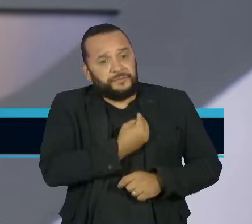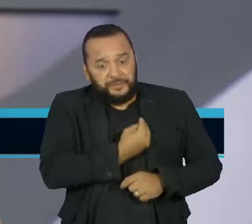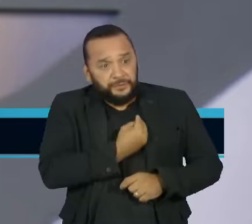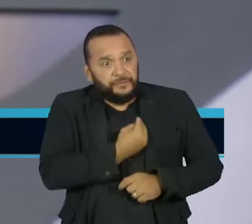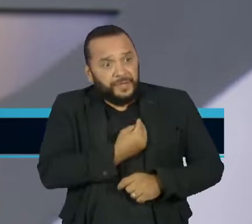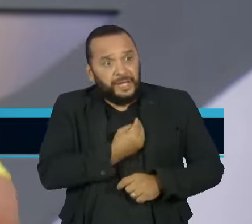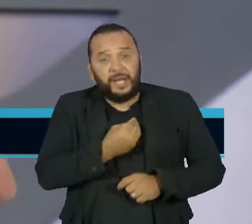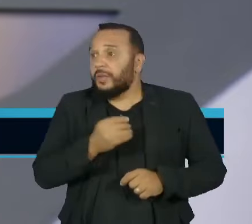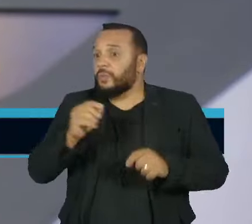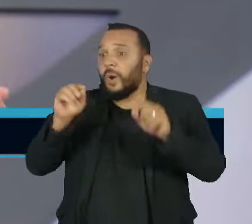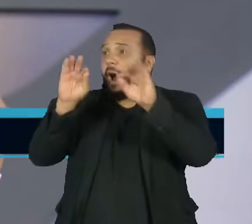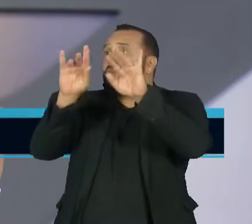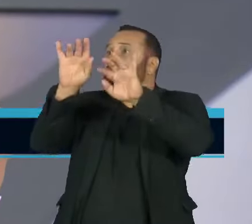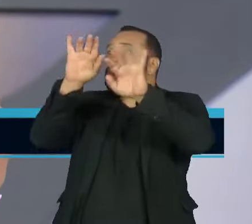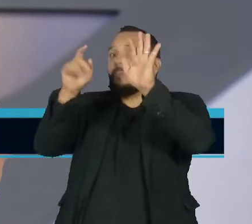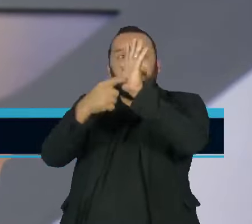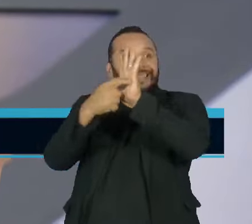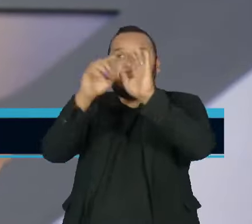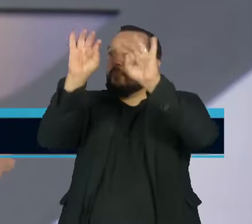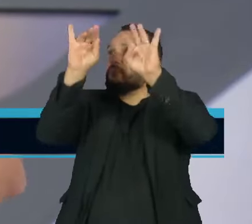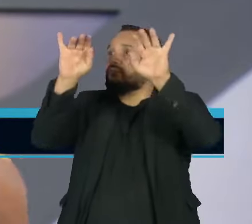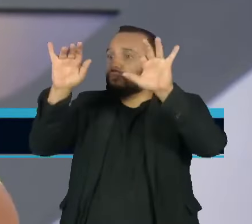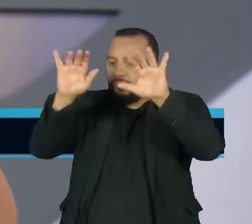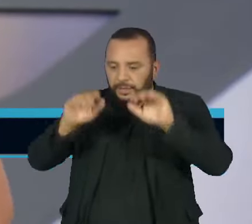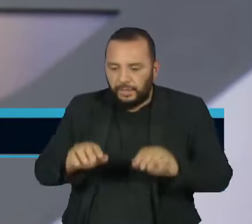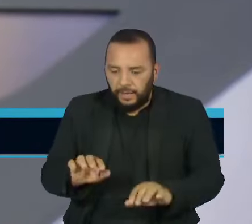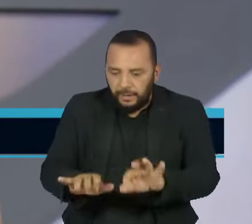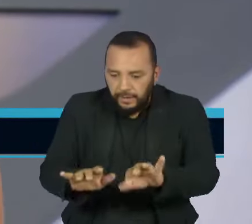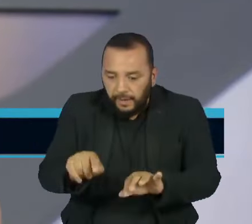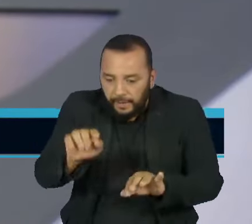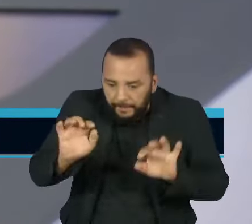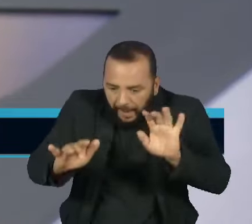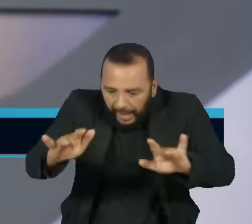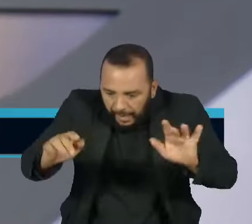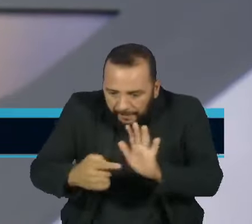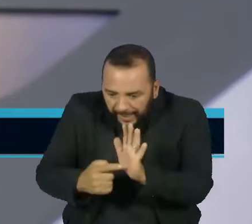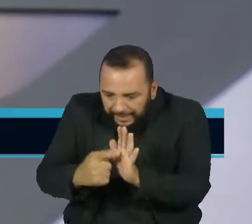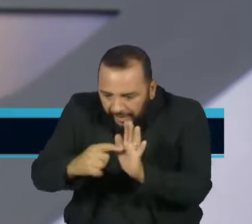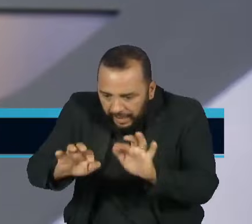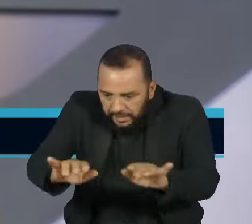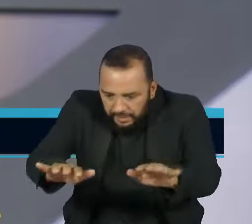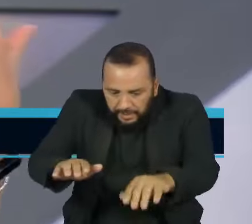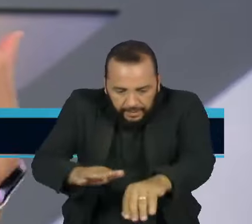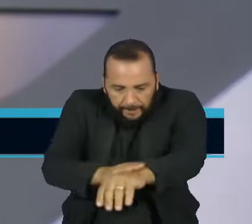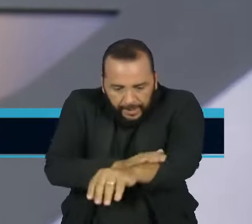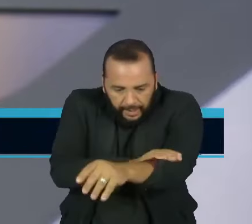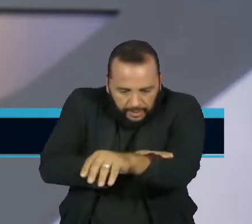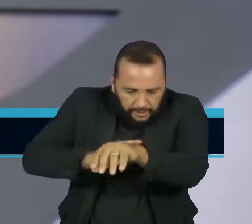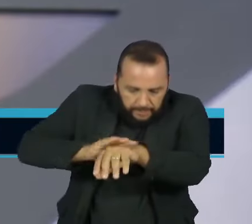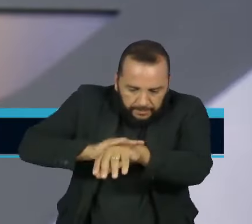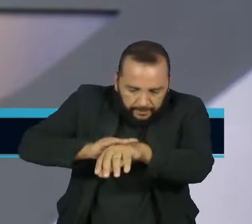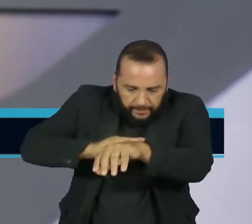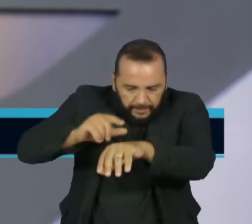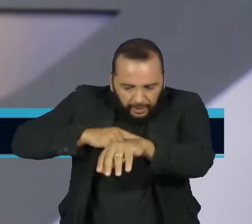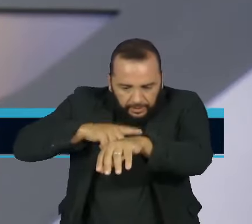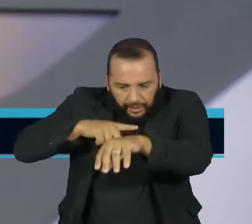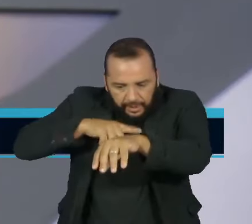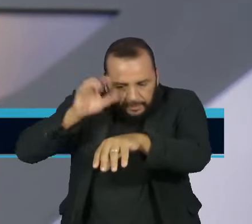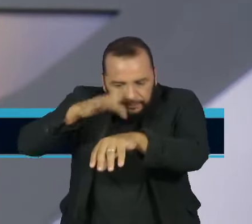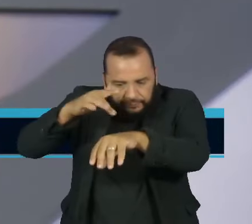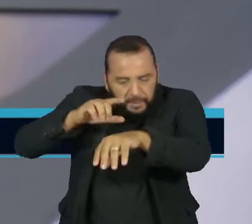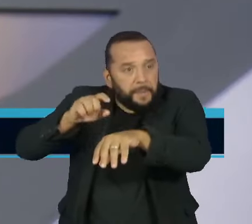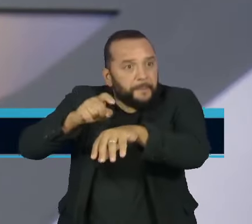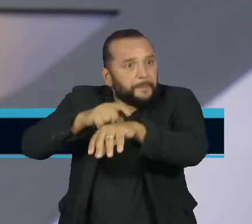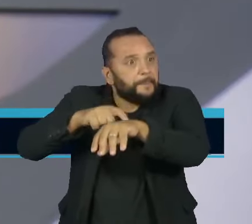hospital ela sobrevive na pele do meu paciente então é uma bactéria mais complicada da gente no nosso dia a dia lidar